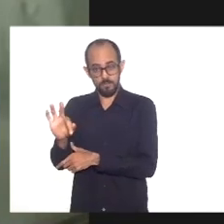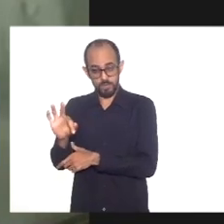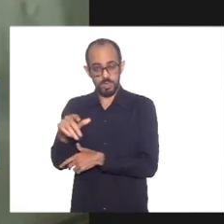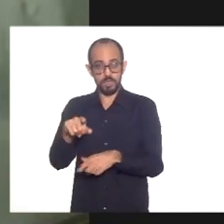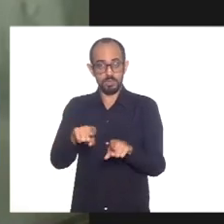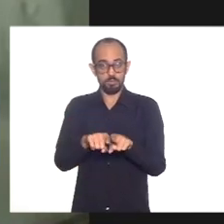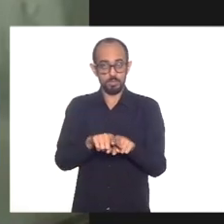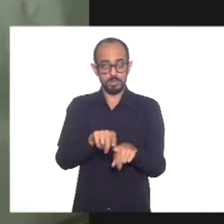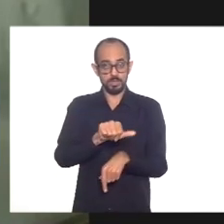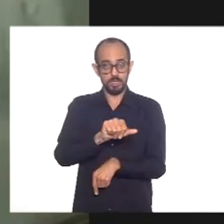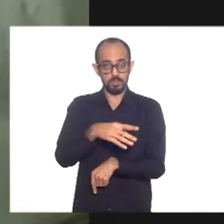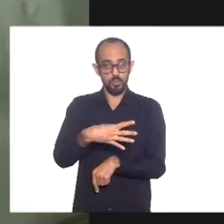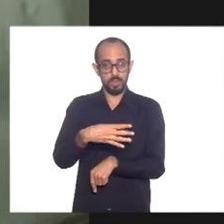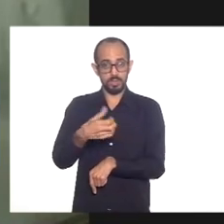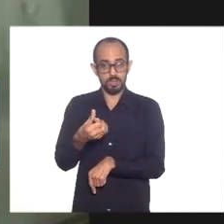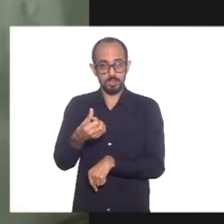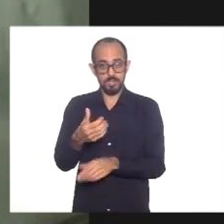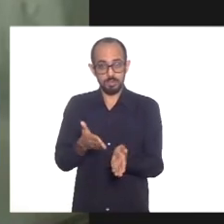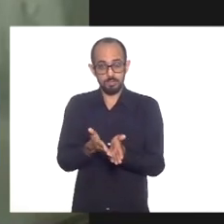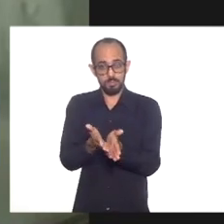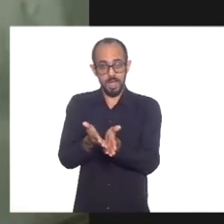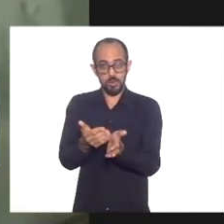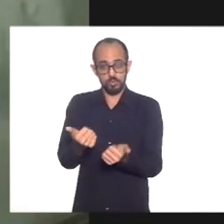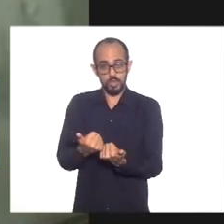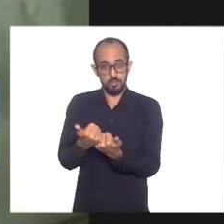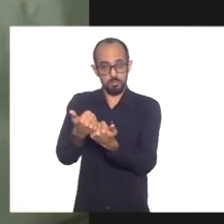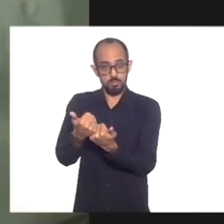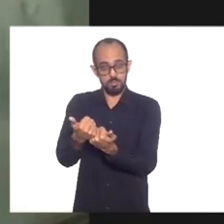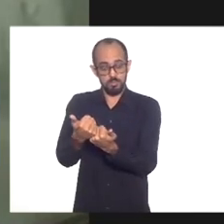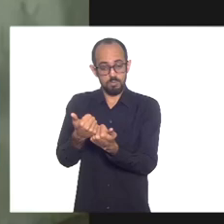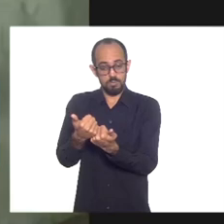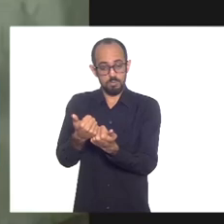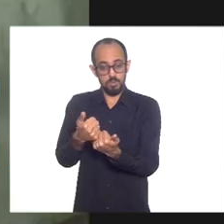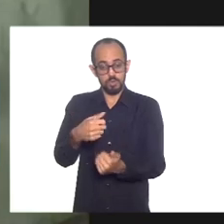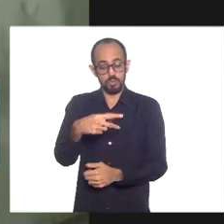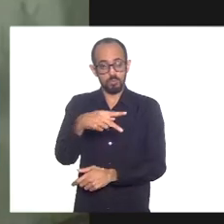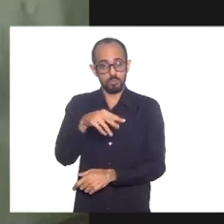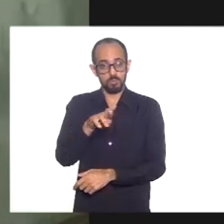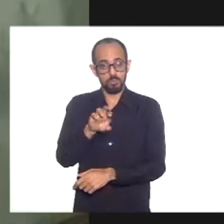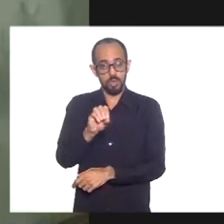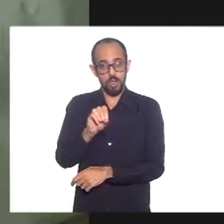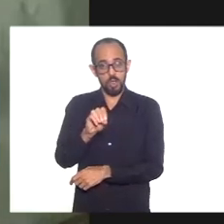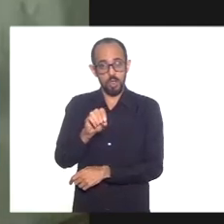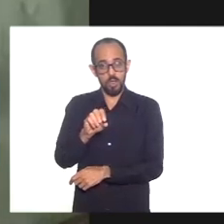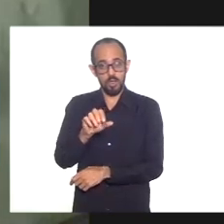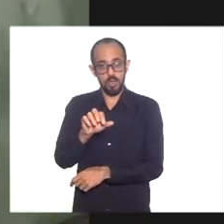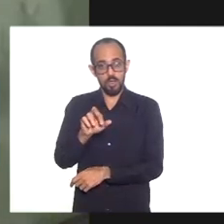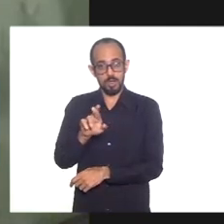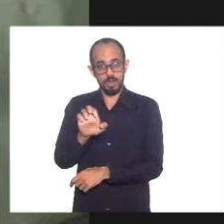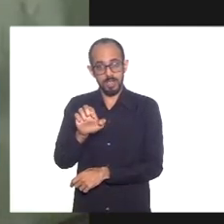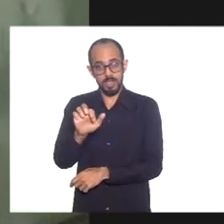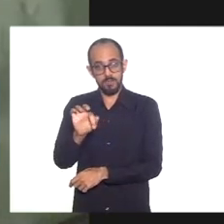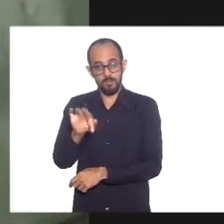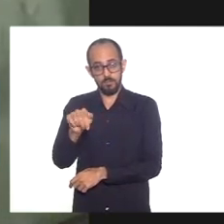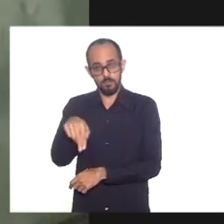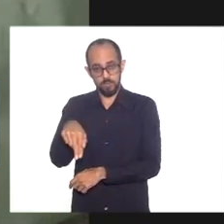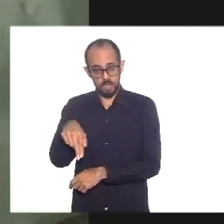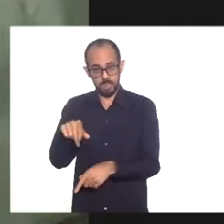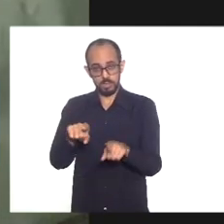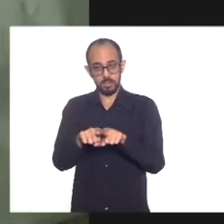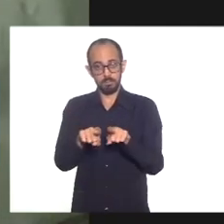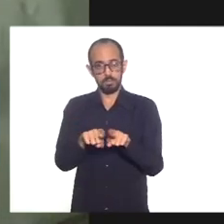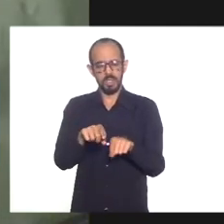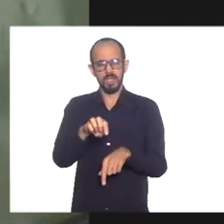146 barcos de apoio através do Prorefan. E a Marinha, né, com quem nós